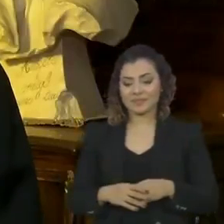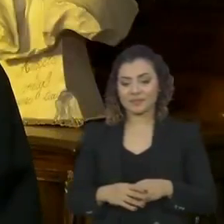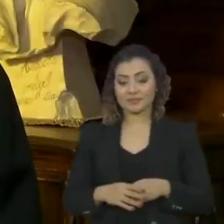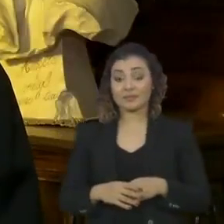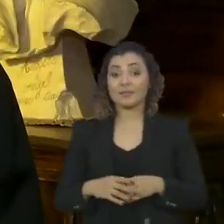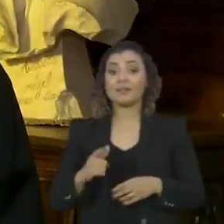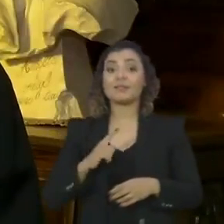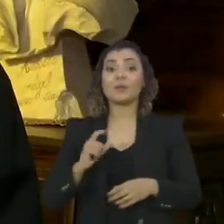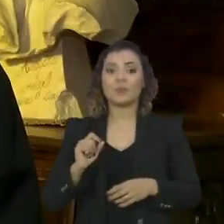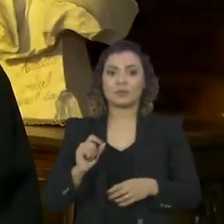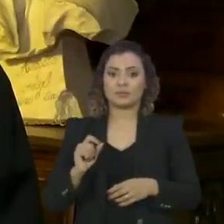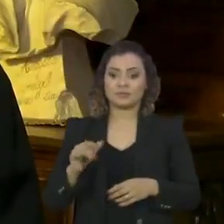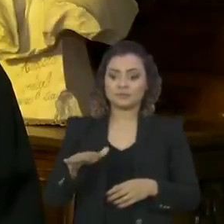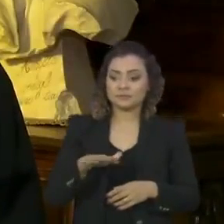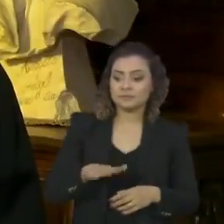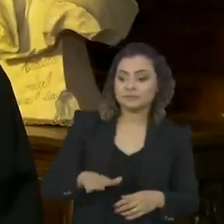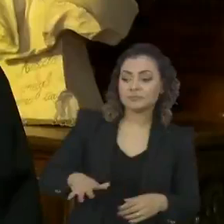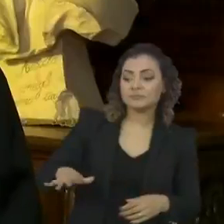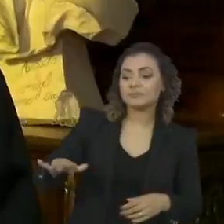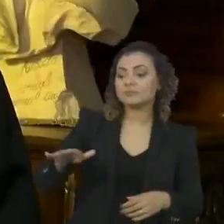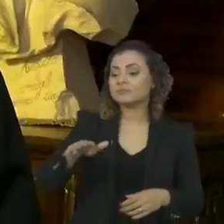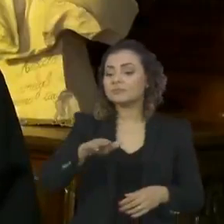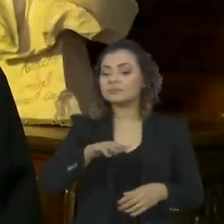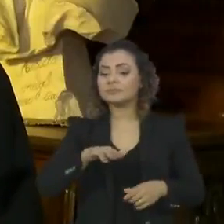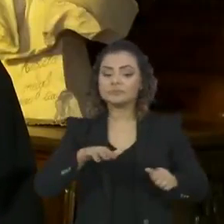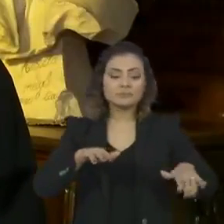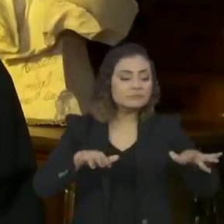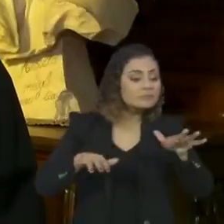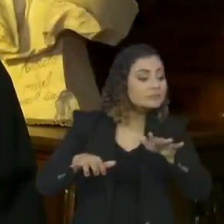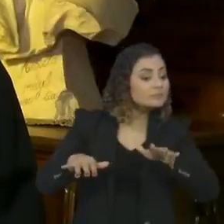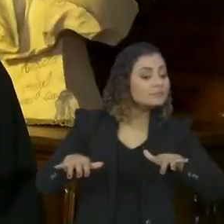que tem o campo das especulações. E, naturalmente,